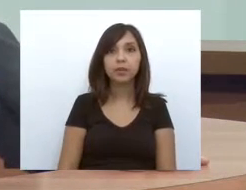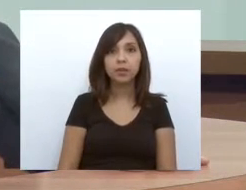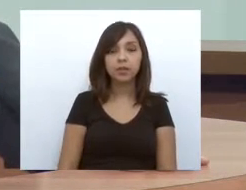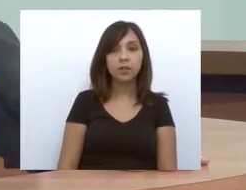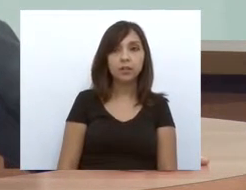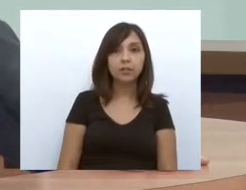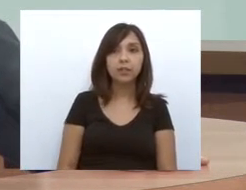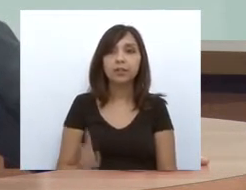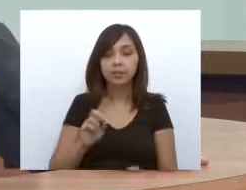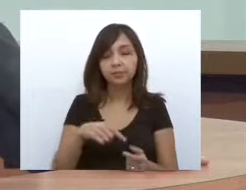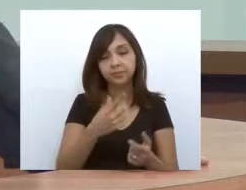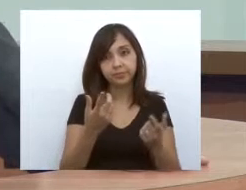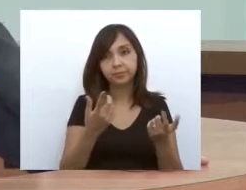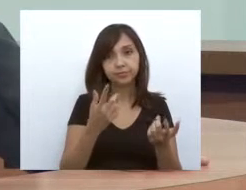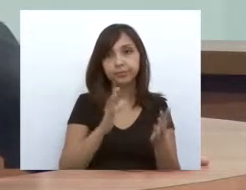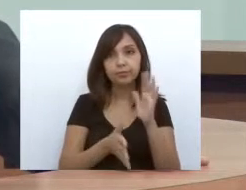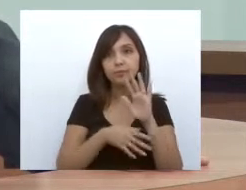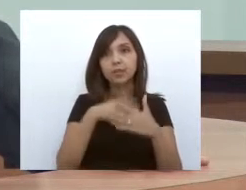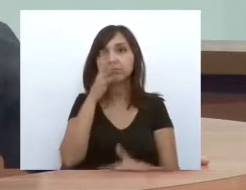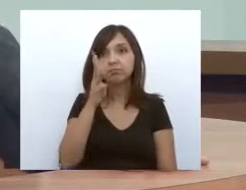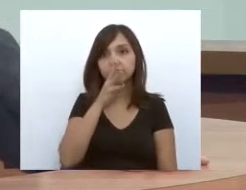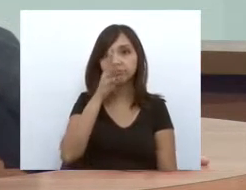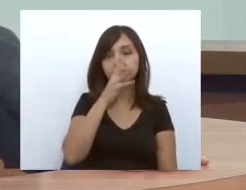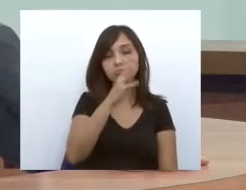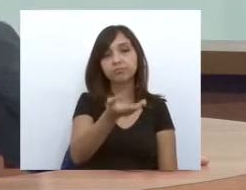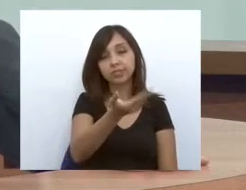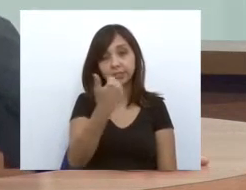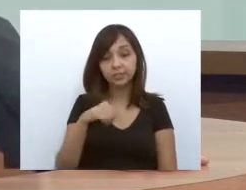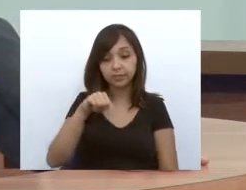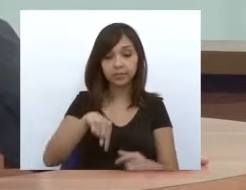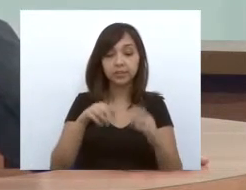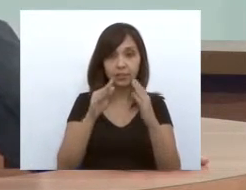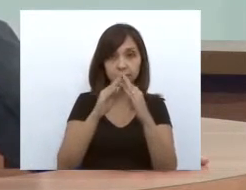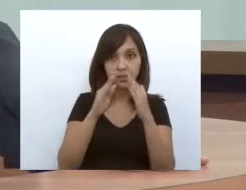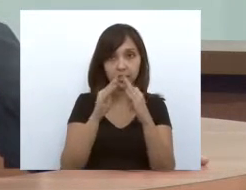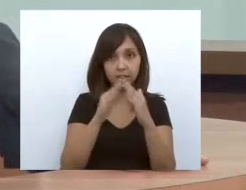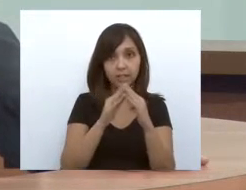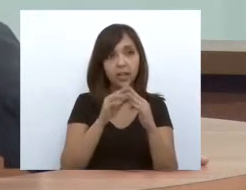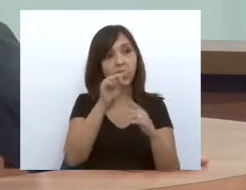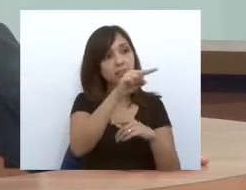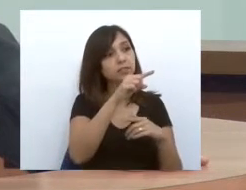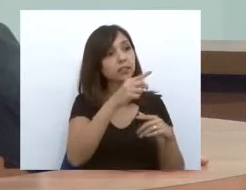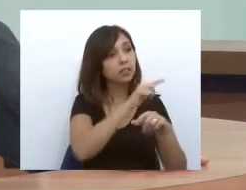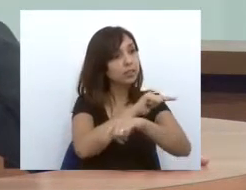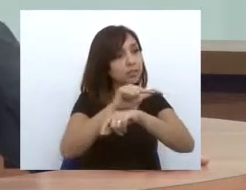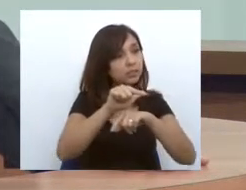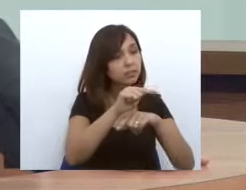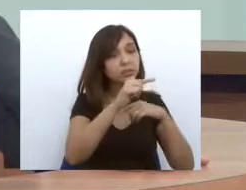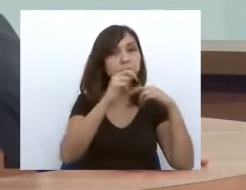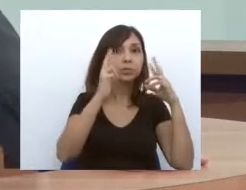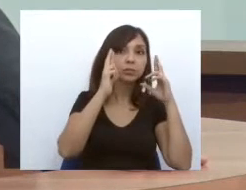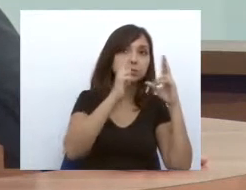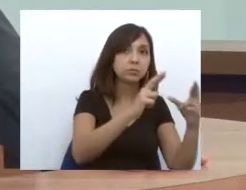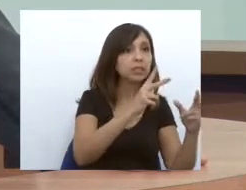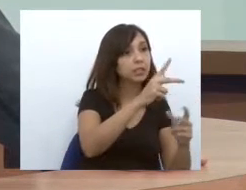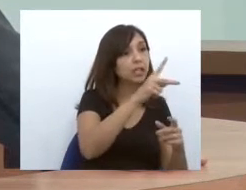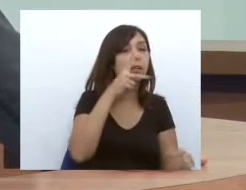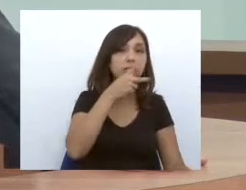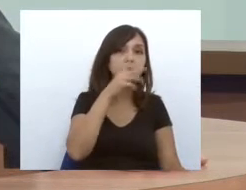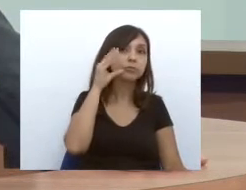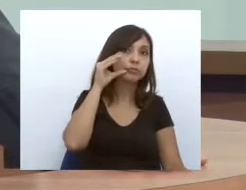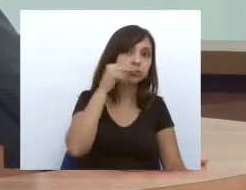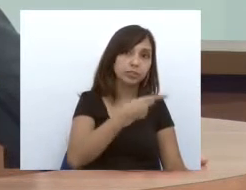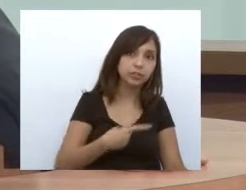o respeito à negociação com a categoria de 18 ou 25 mil